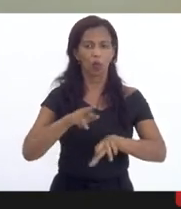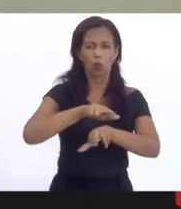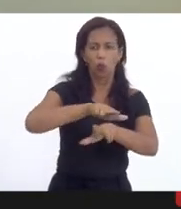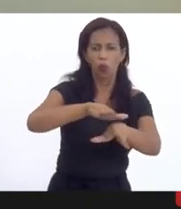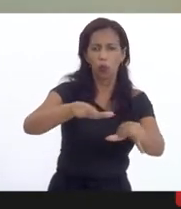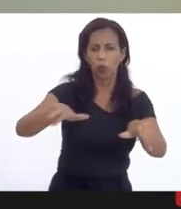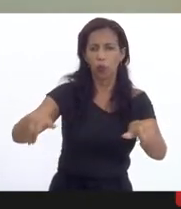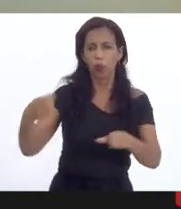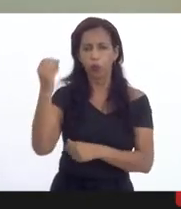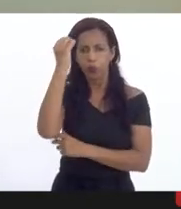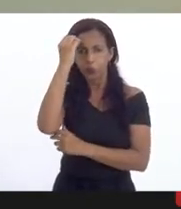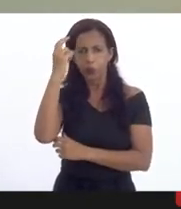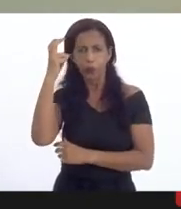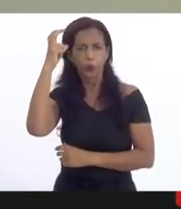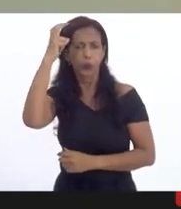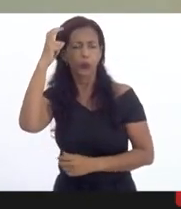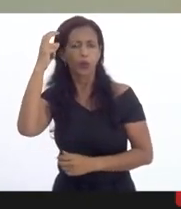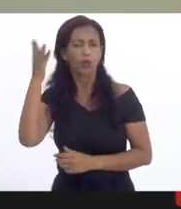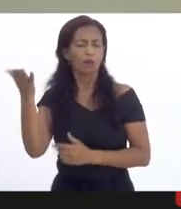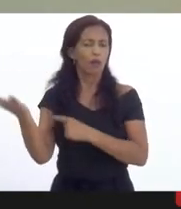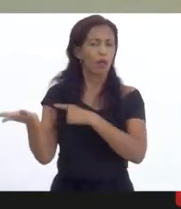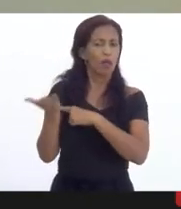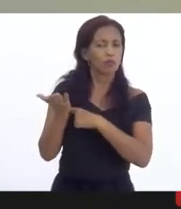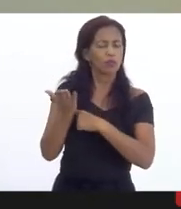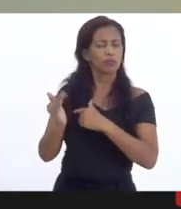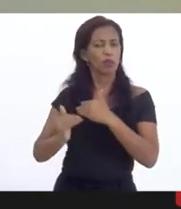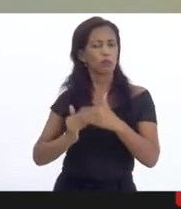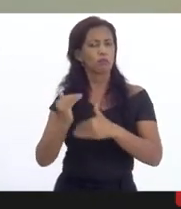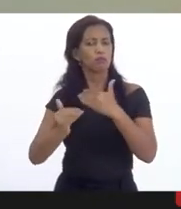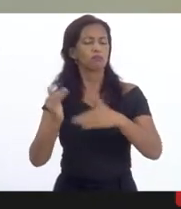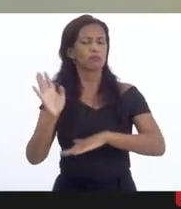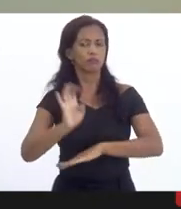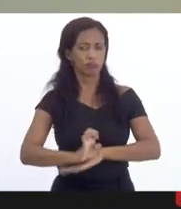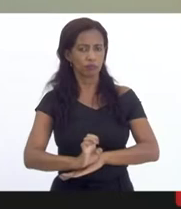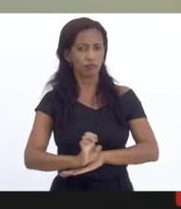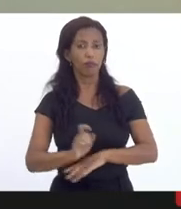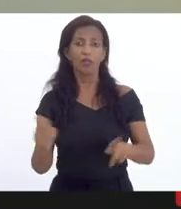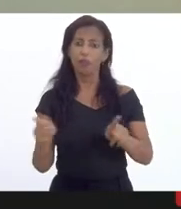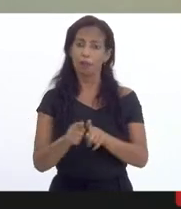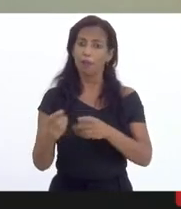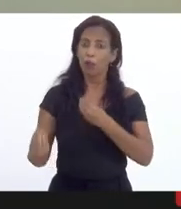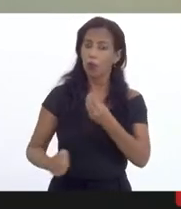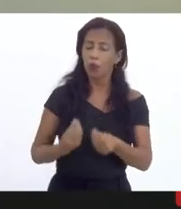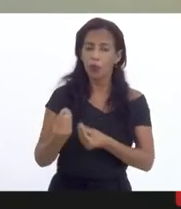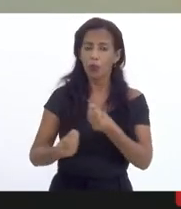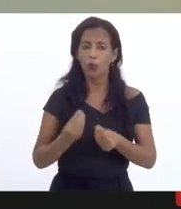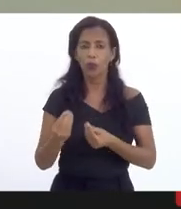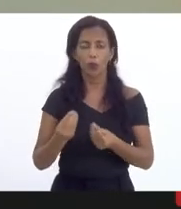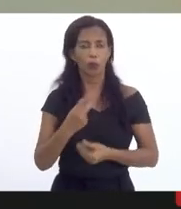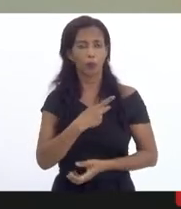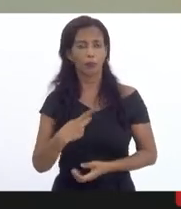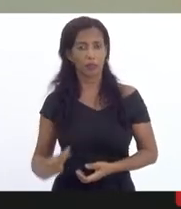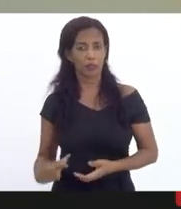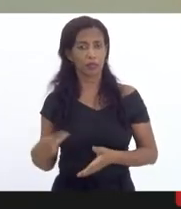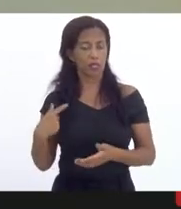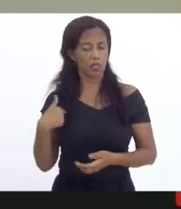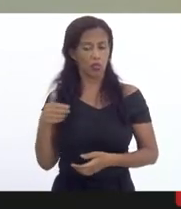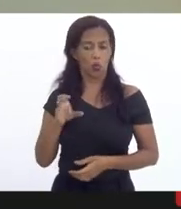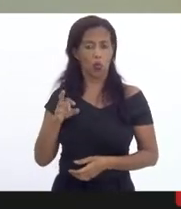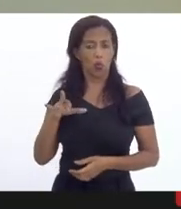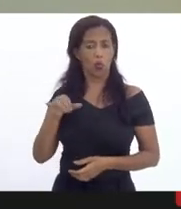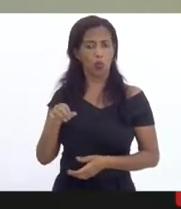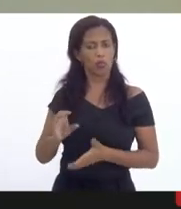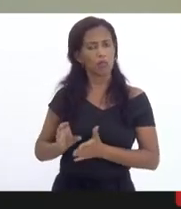diferentes áreas do conhecimento que vão ajudar no desenvolvimento do Estado, bem como, como presidente do Conselho,